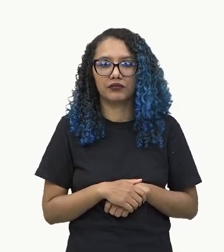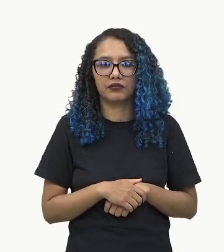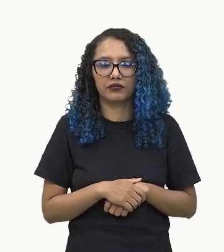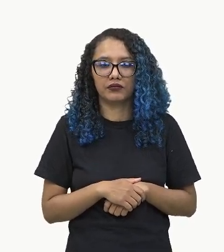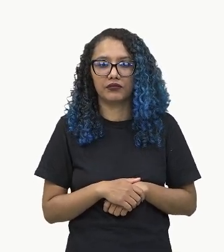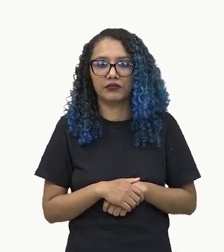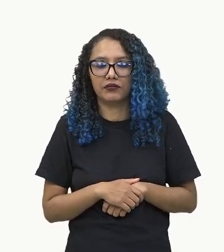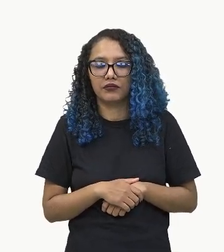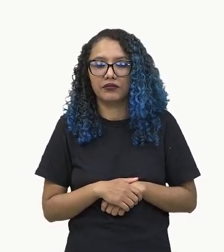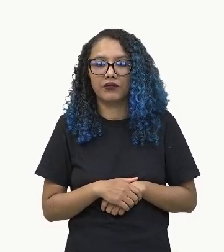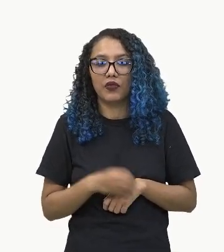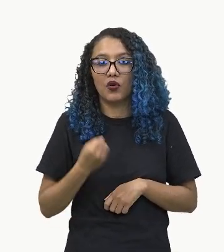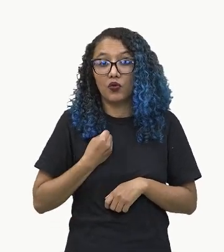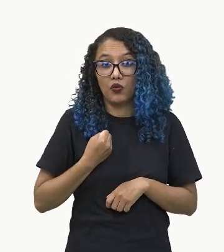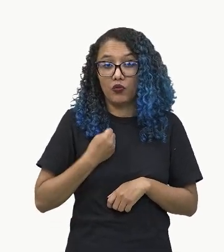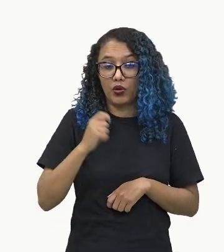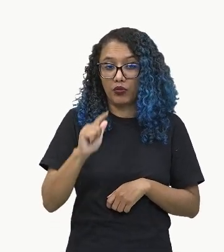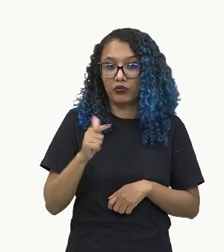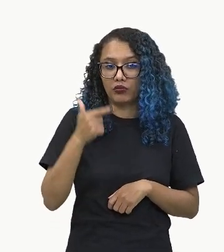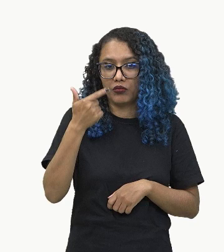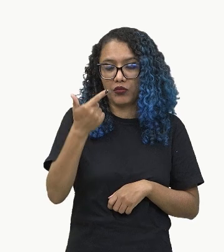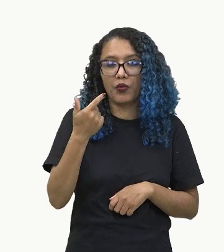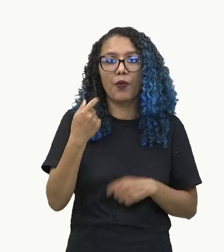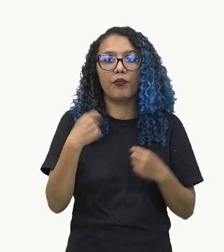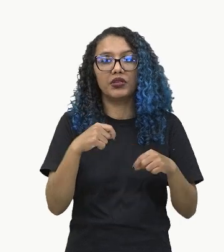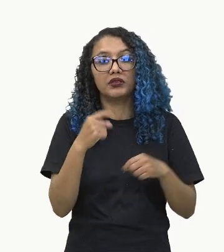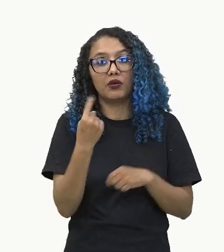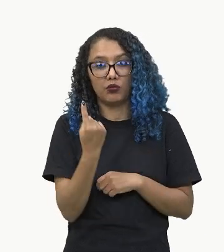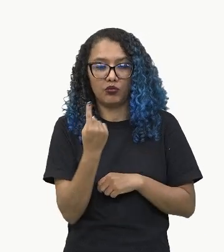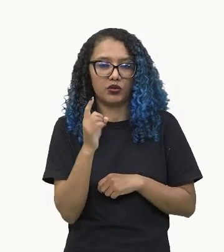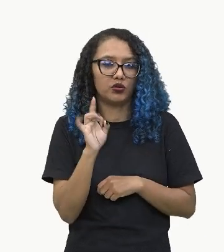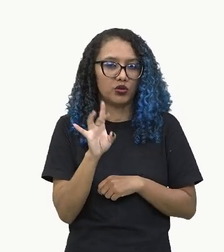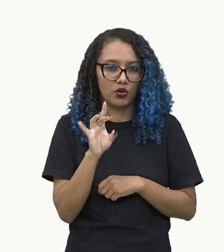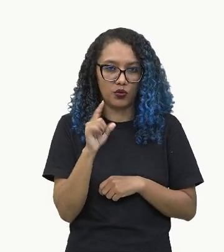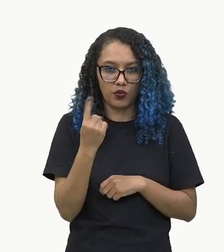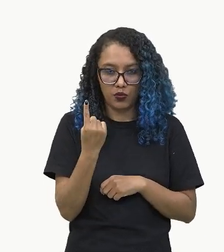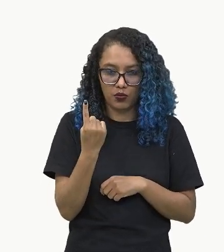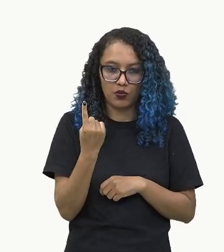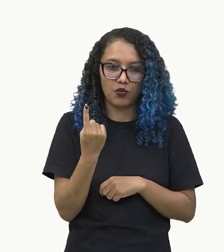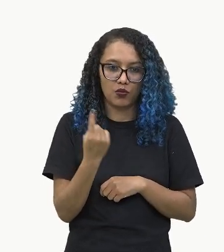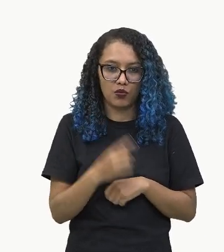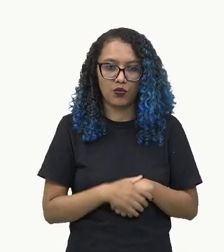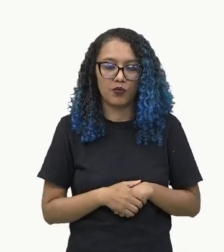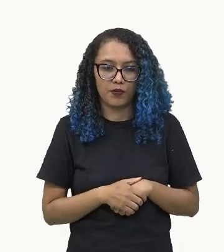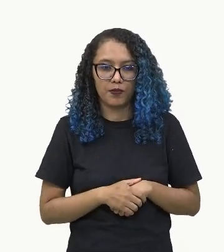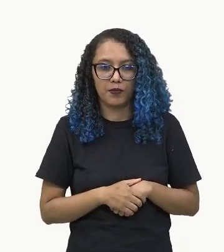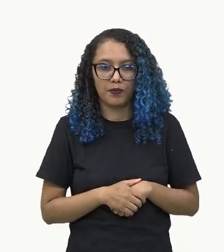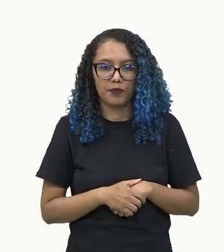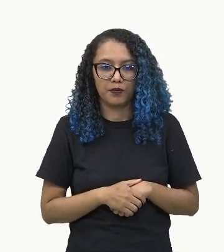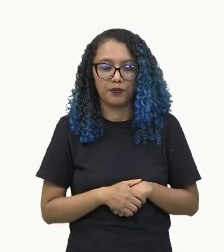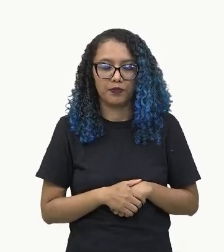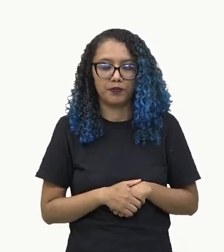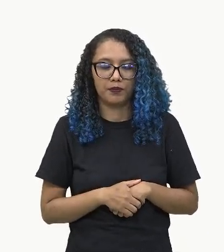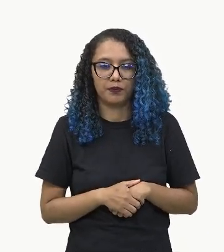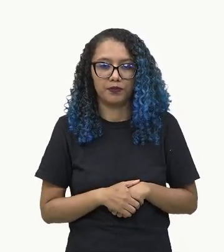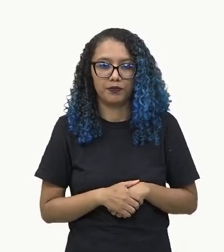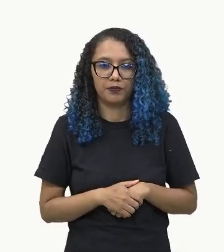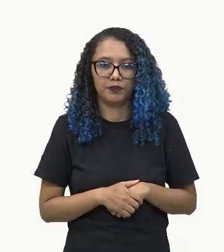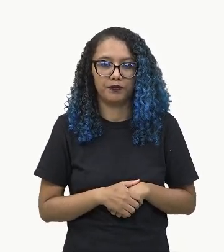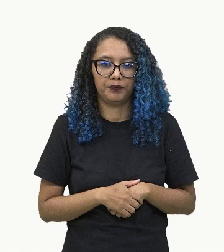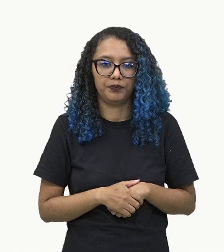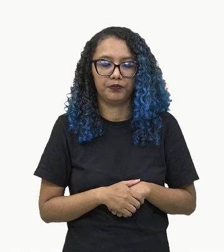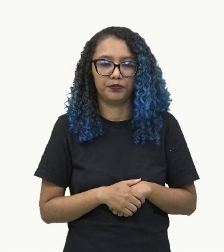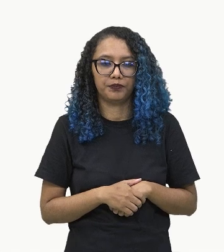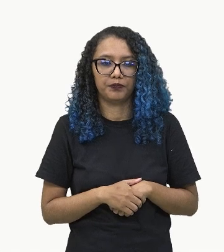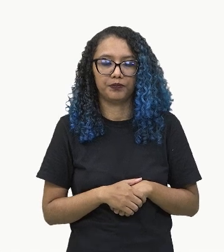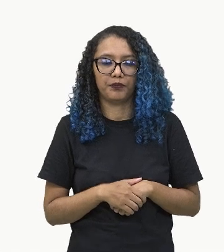ele vai ter uma casa decimal apenas. Tá? Ele só vai ter uma casa decimal. Professor, por que